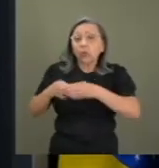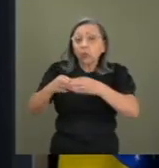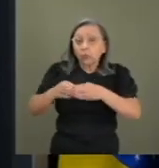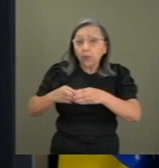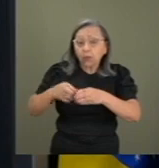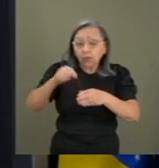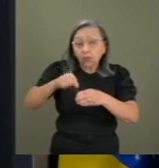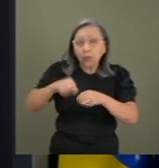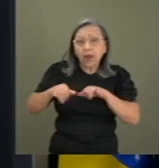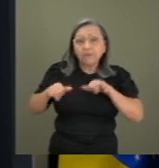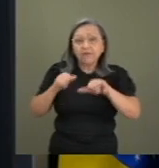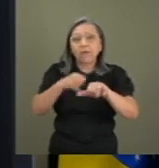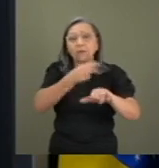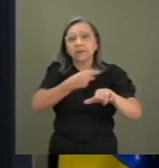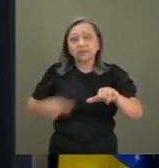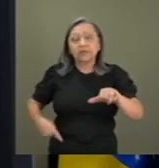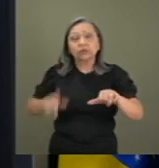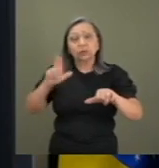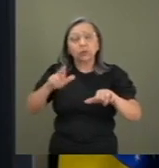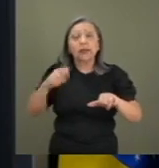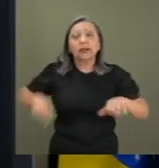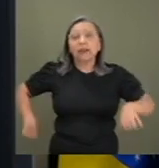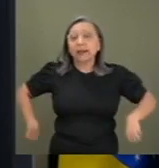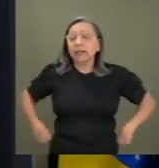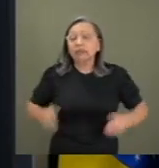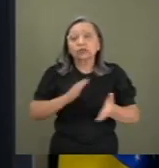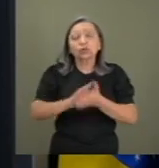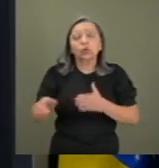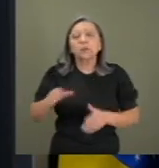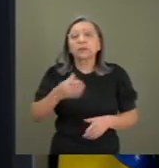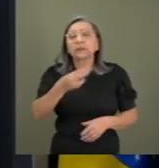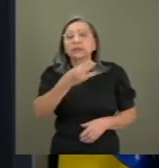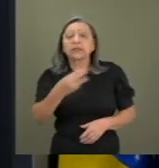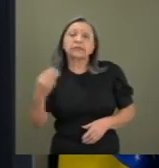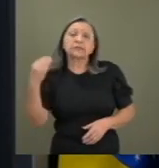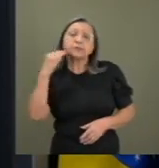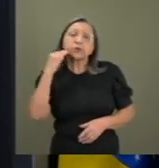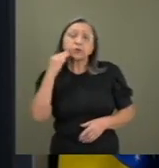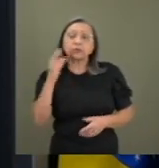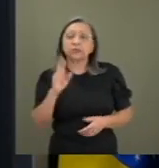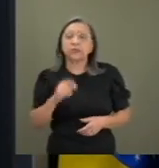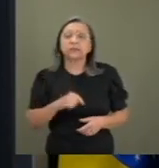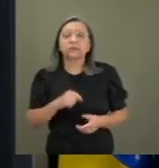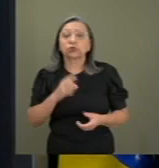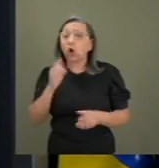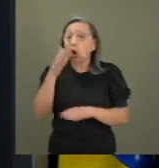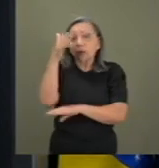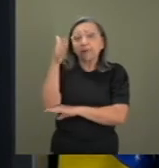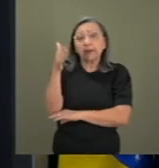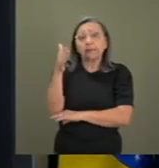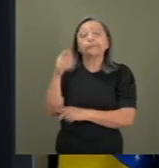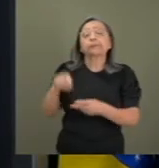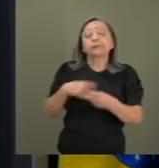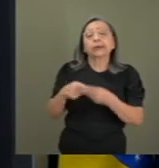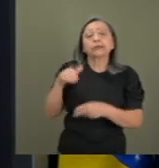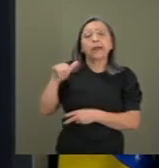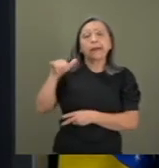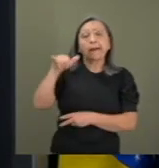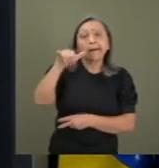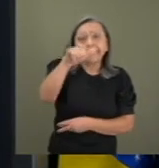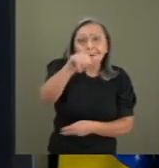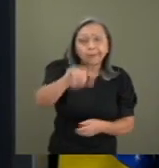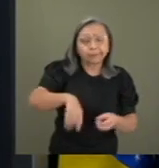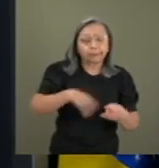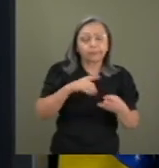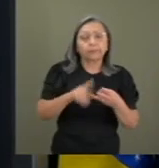reais só com hospedagem, viu? Sem contar o translado aéreo, bancado pela FAB, Força Aérea